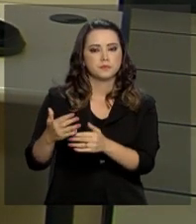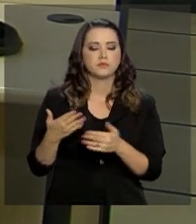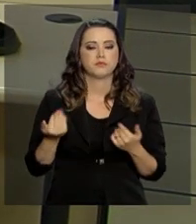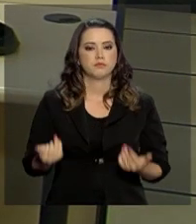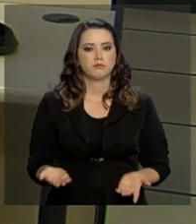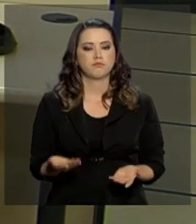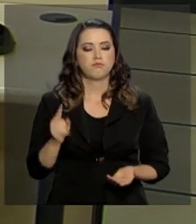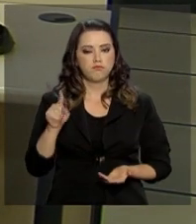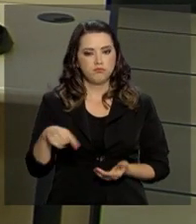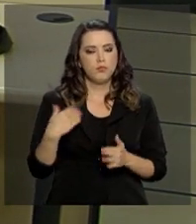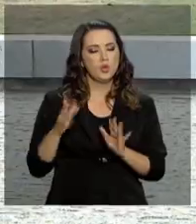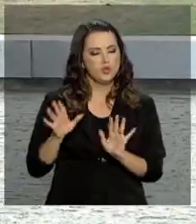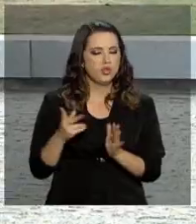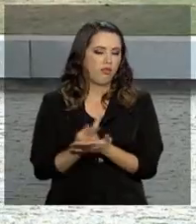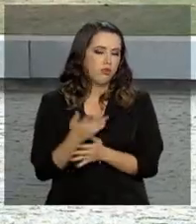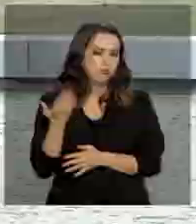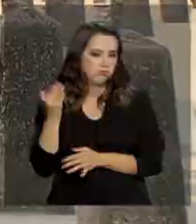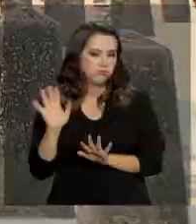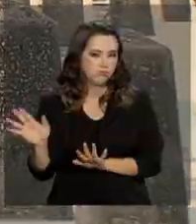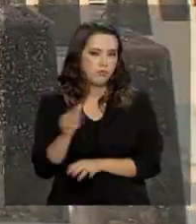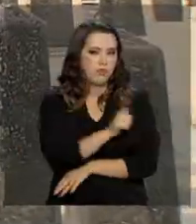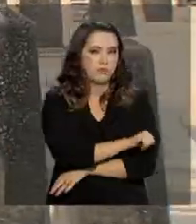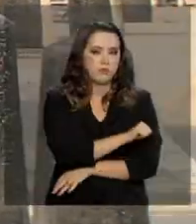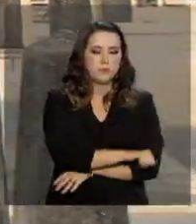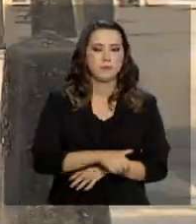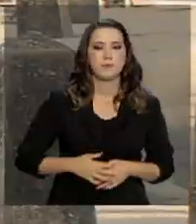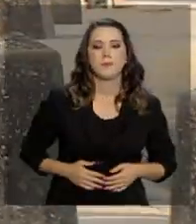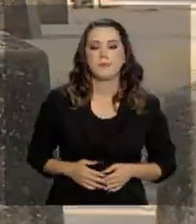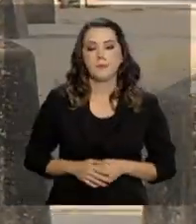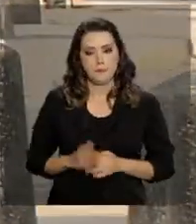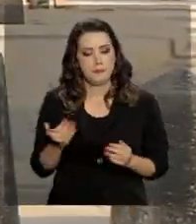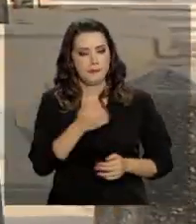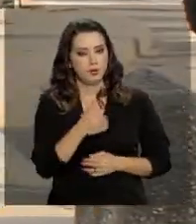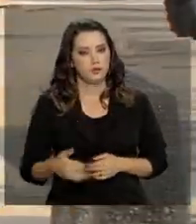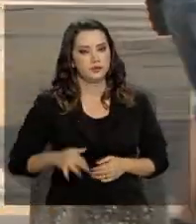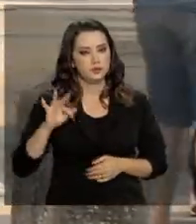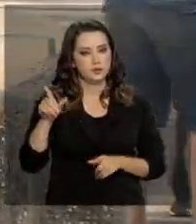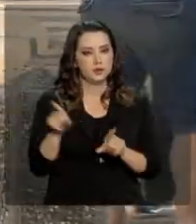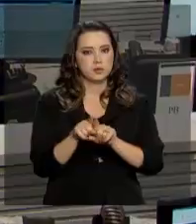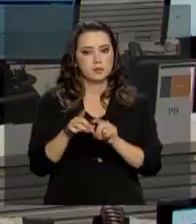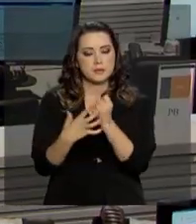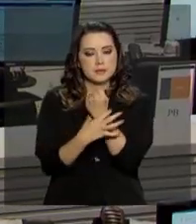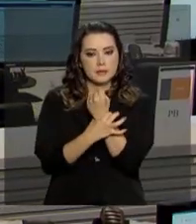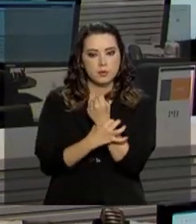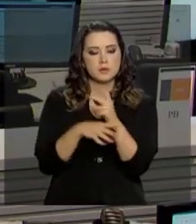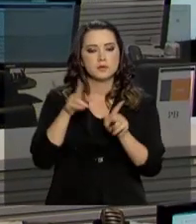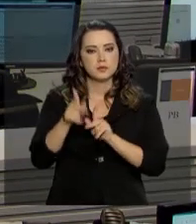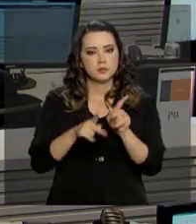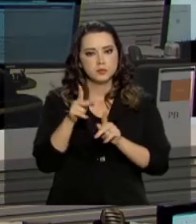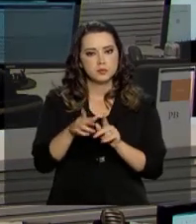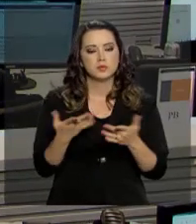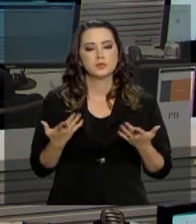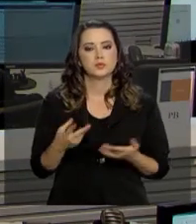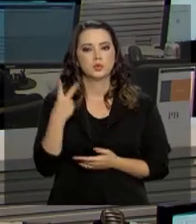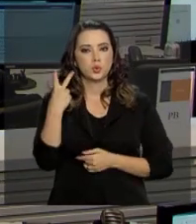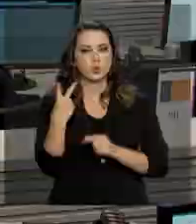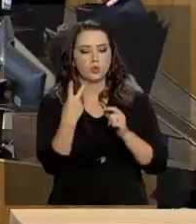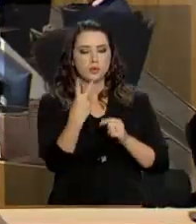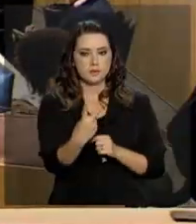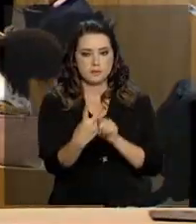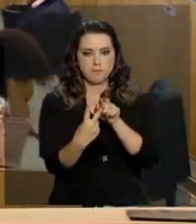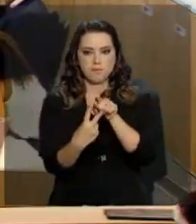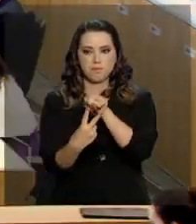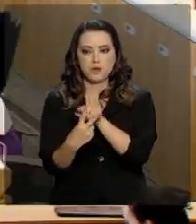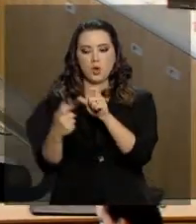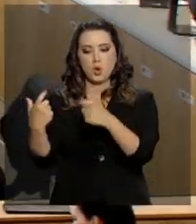da ordem em andamento. O governo federal também está cuidando da segurança pública no pleito e, por isso, há dois centros de comando.